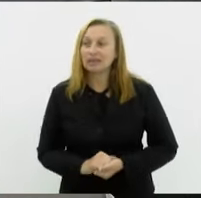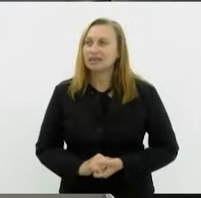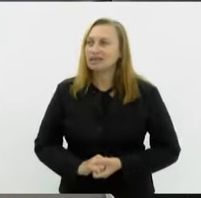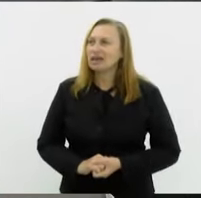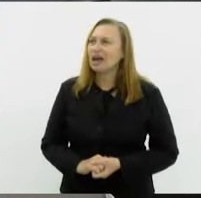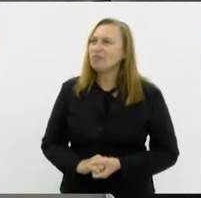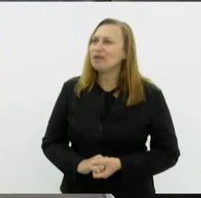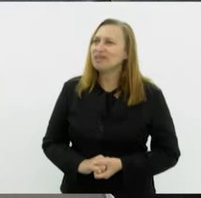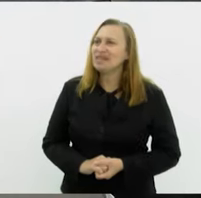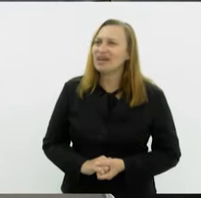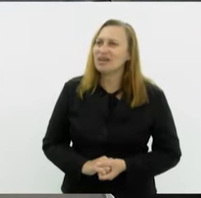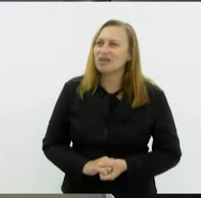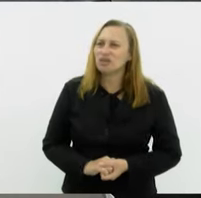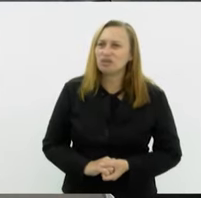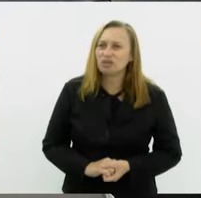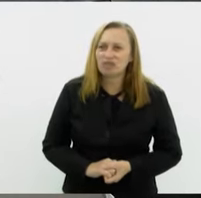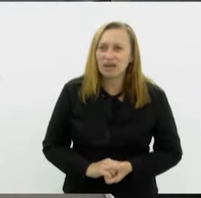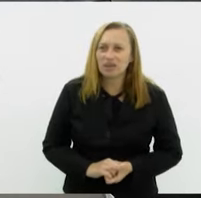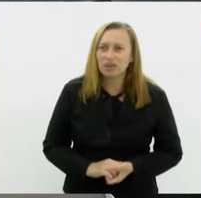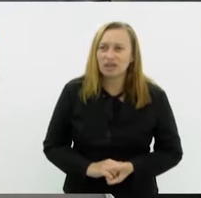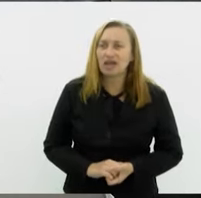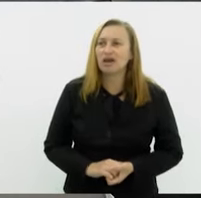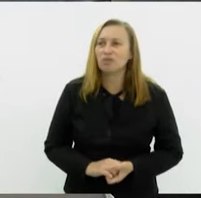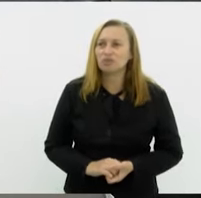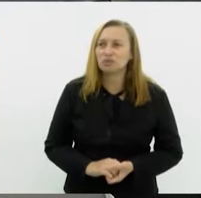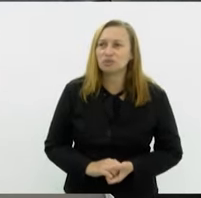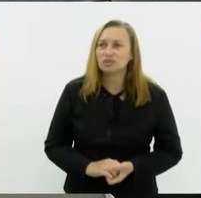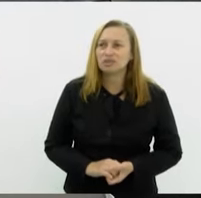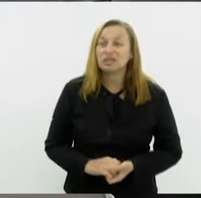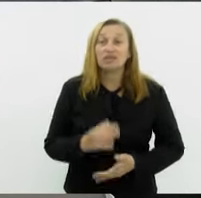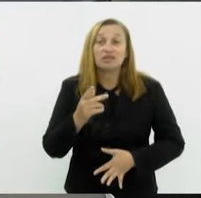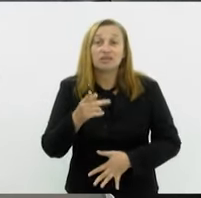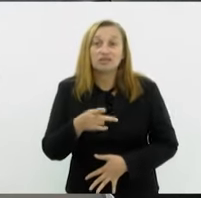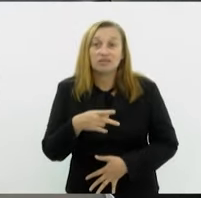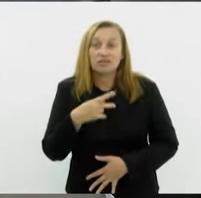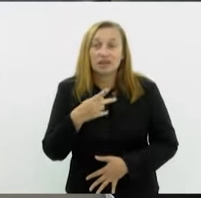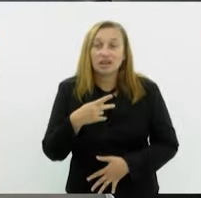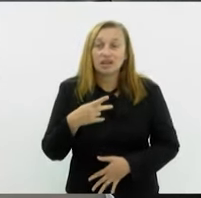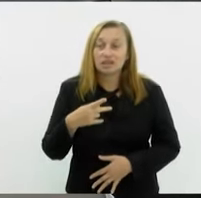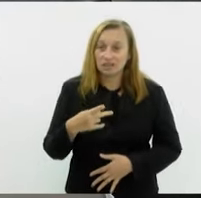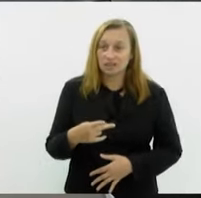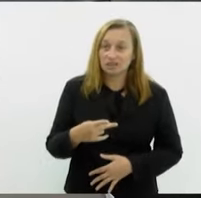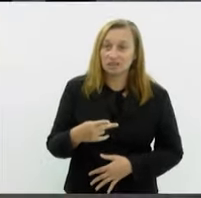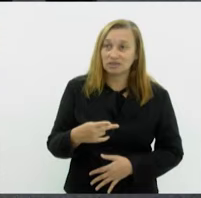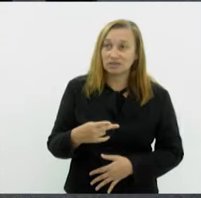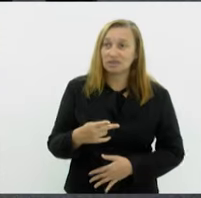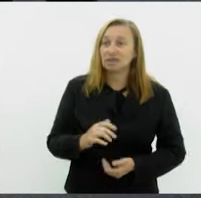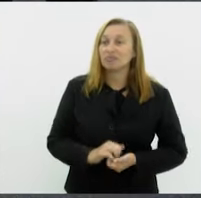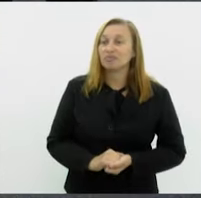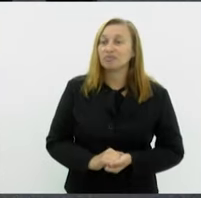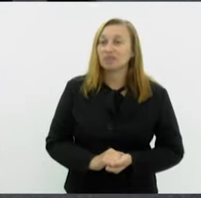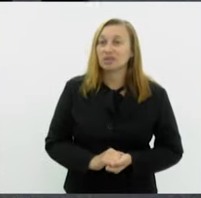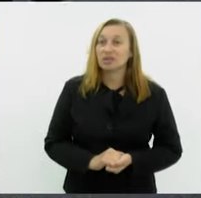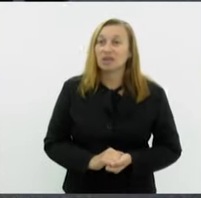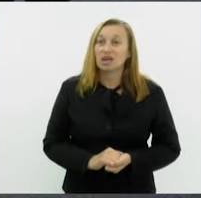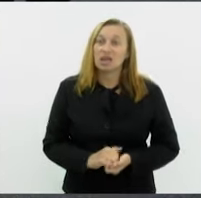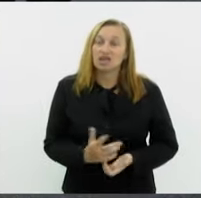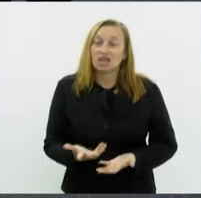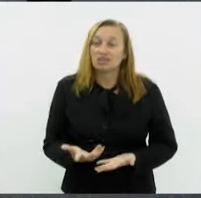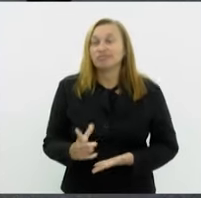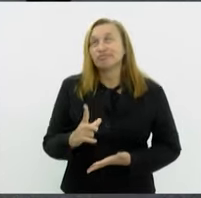fazer um debate de alta qualidade, trazendo, inclusive, a luz para a ignorância que muitas vezes